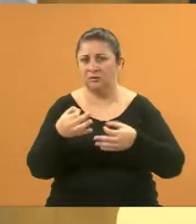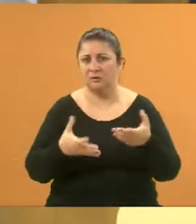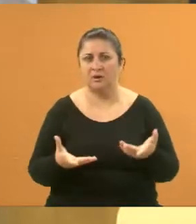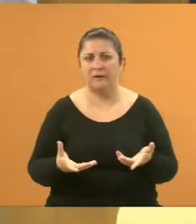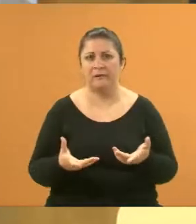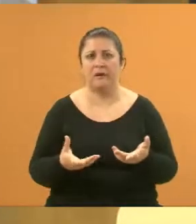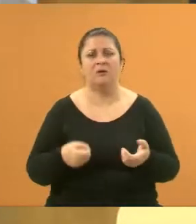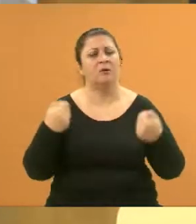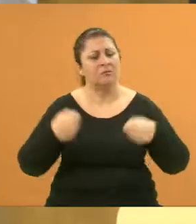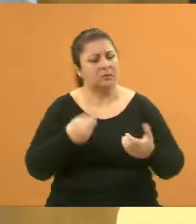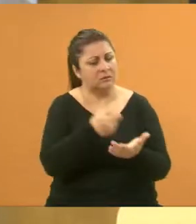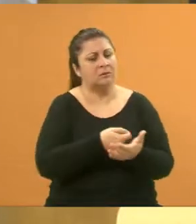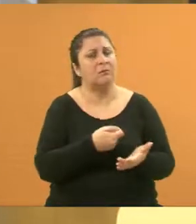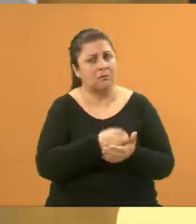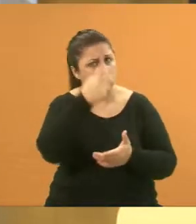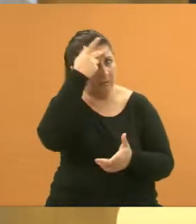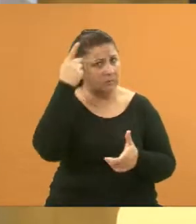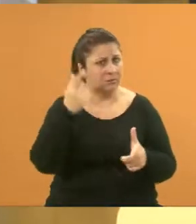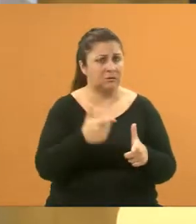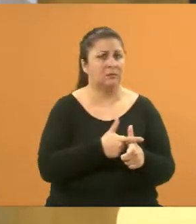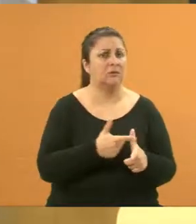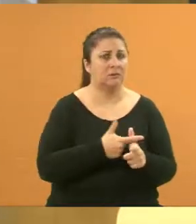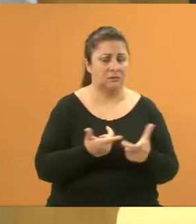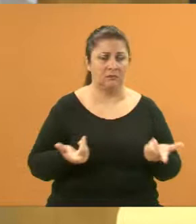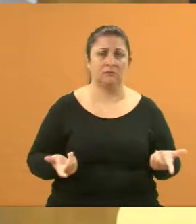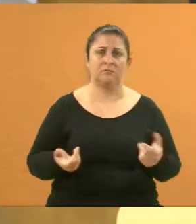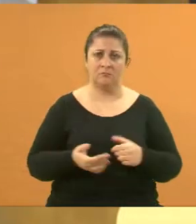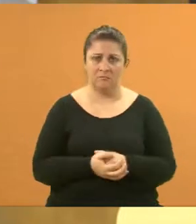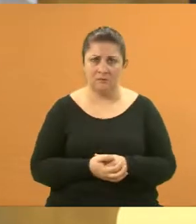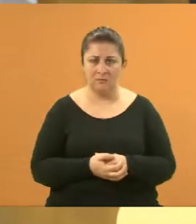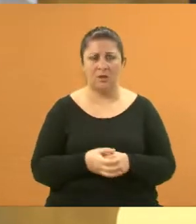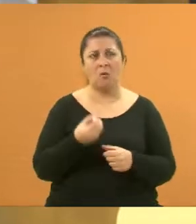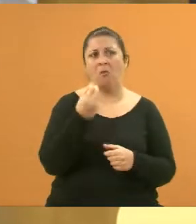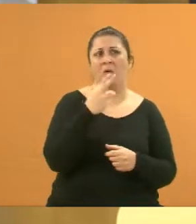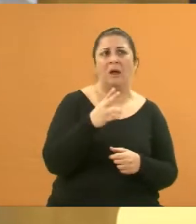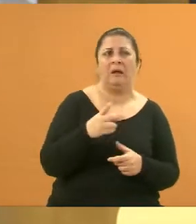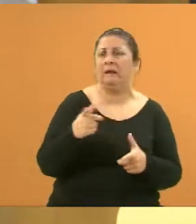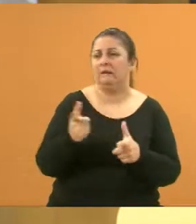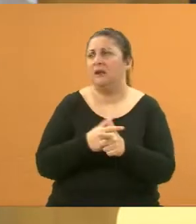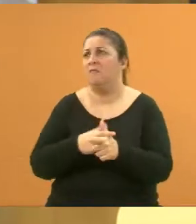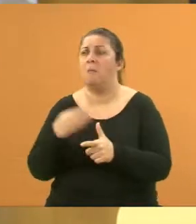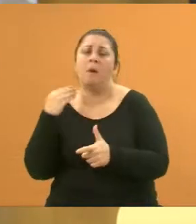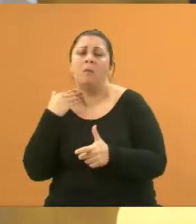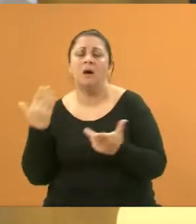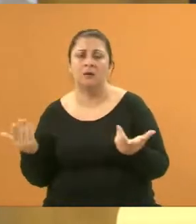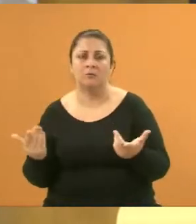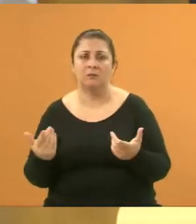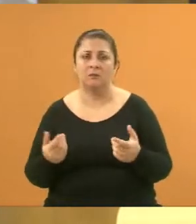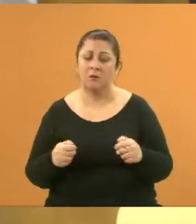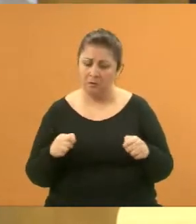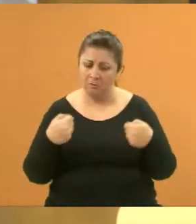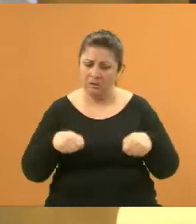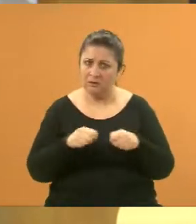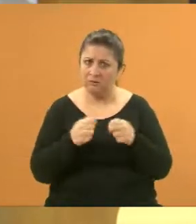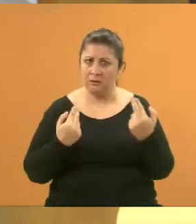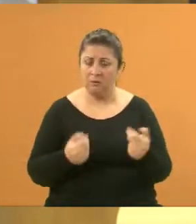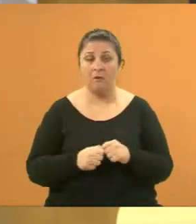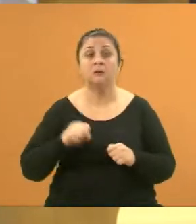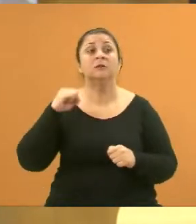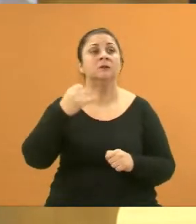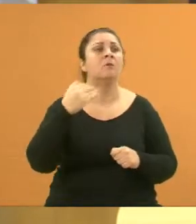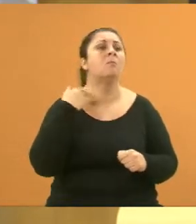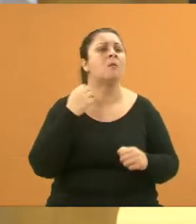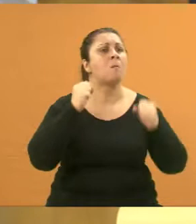desses débitos que as pessoas têm uma para com as outras, ou deve para banco, ou deve. Então nós precisamos fazer isso. Se vale para o banco para retirar